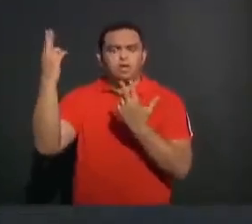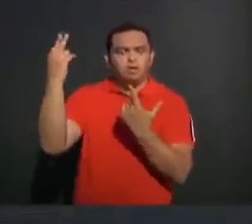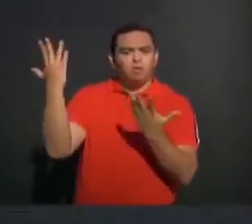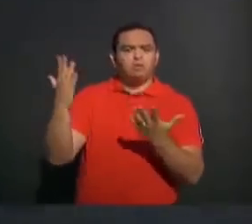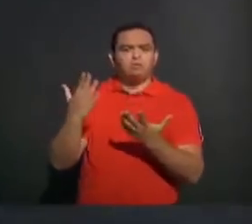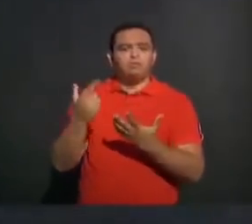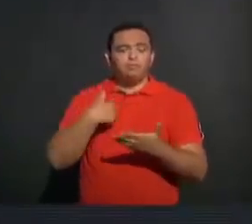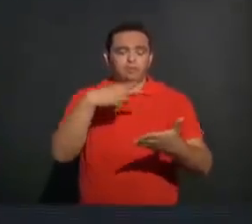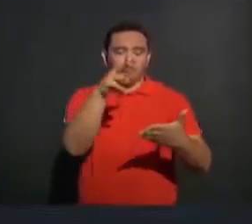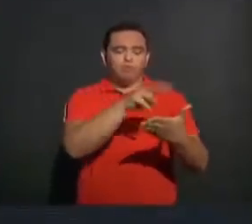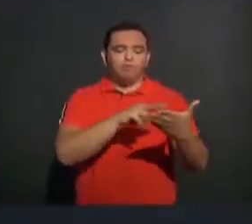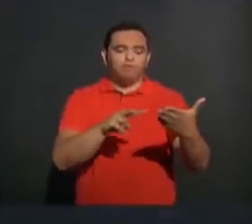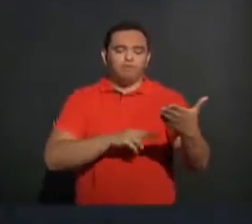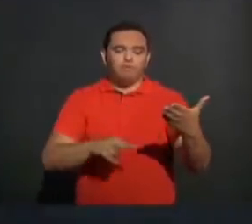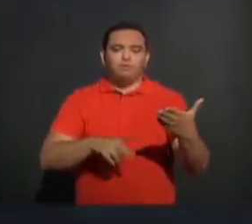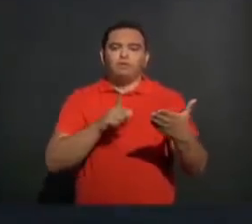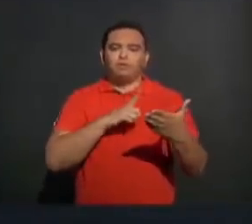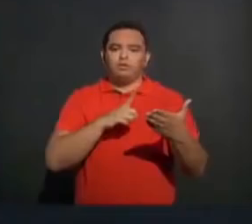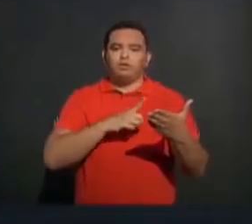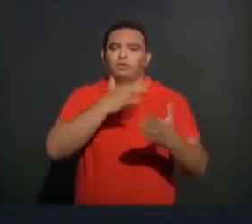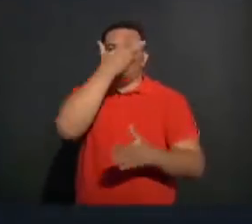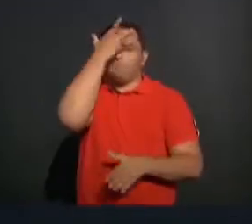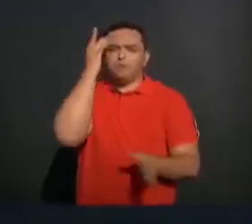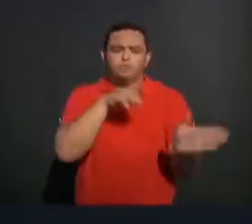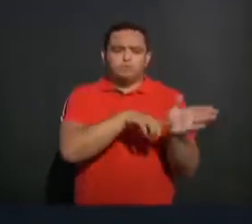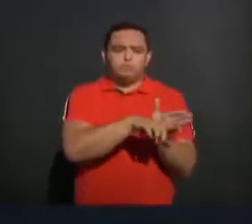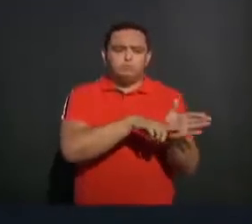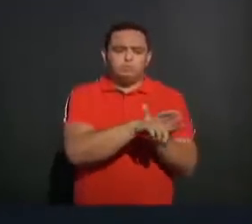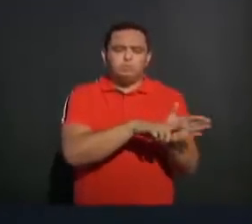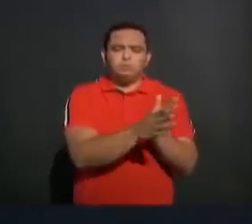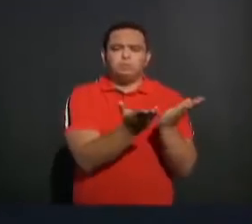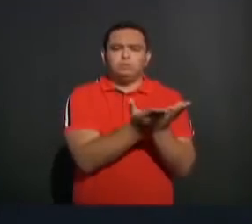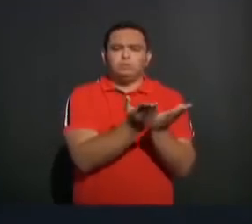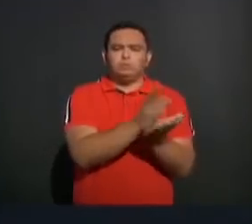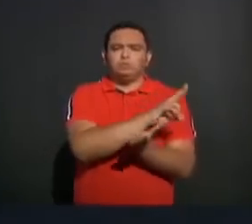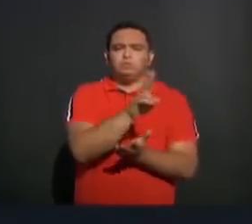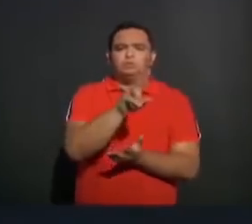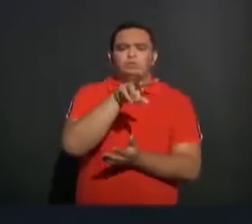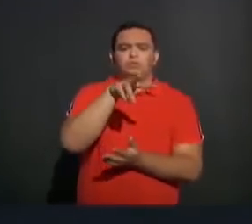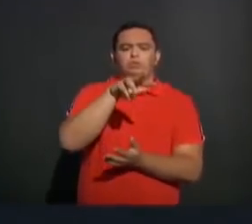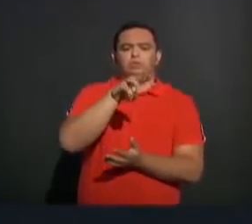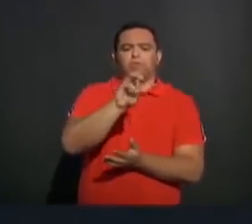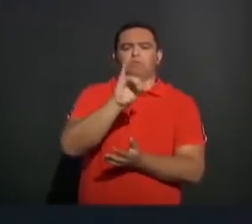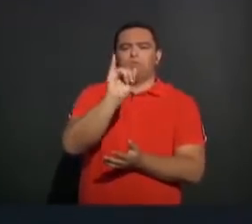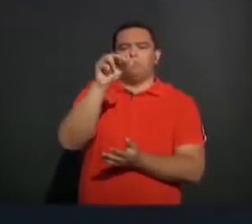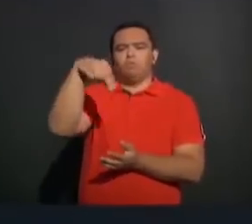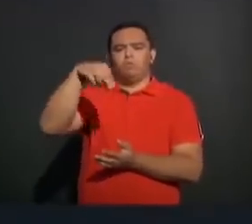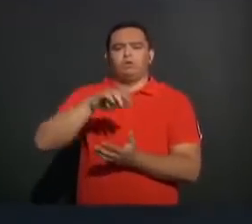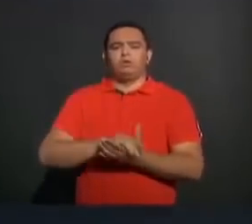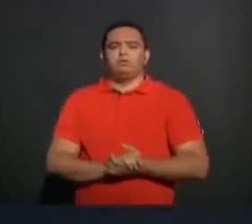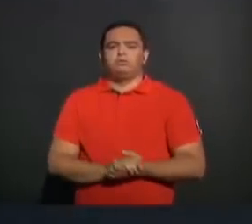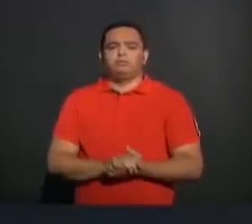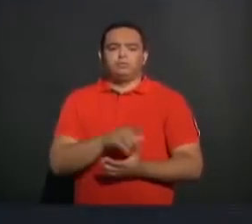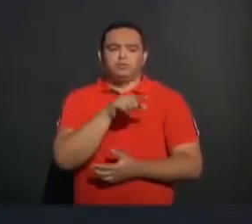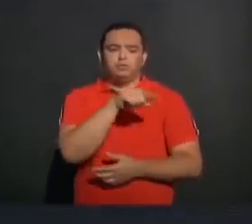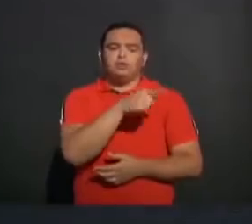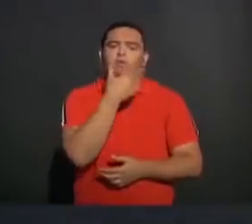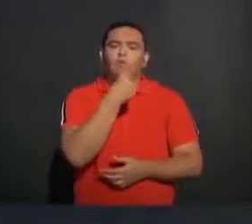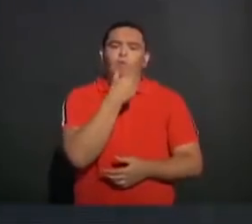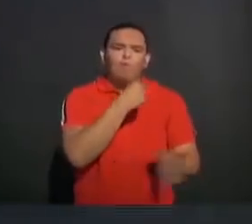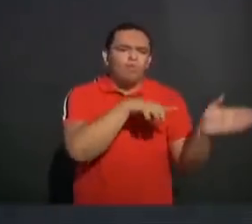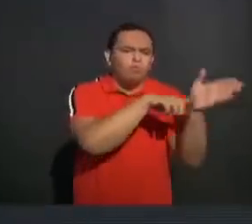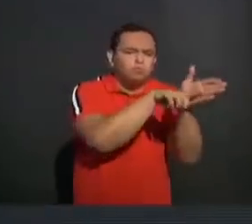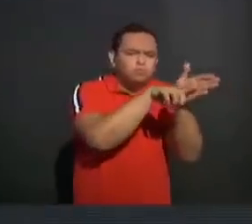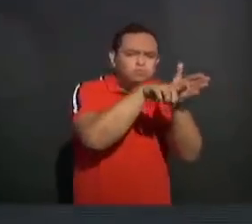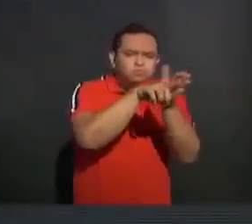dia, tem um grande pesquisador no cristianismo chamado Wim Arne. Wim Arne, ele pesquisa igrejas nos Estados